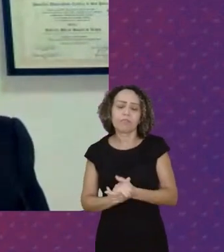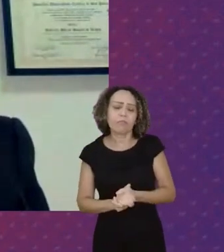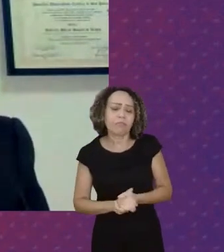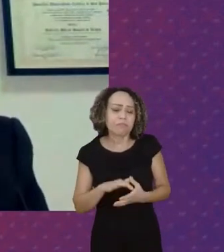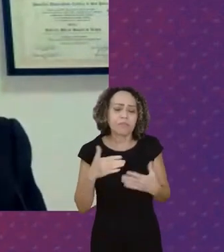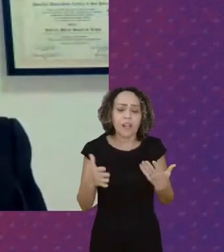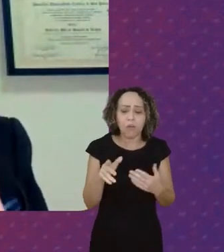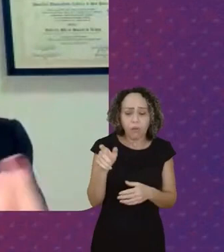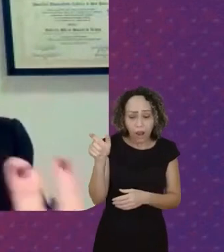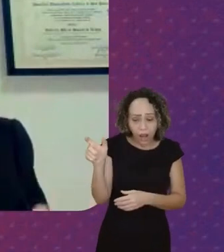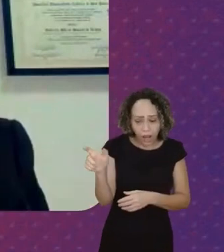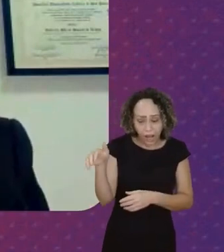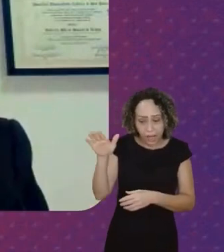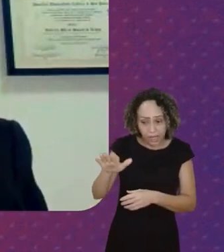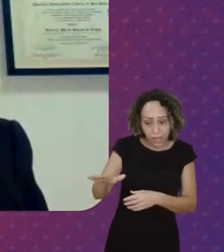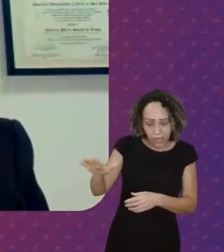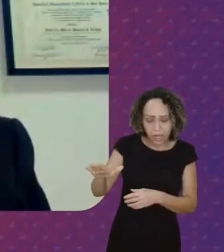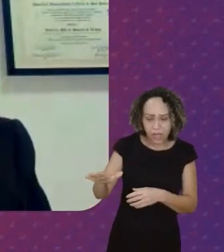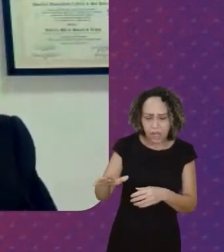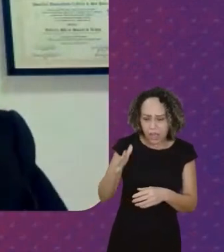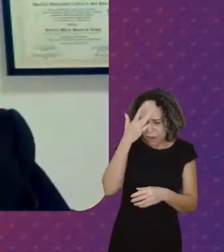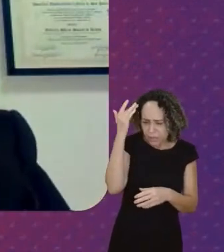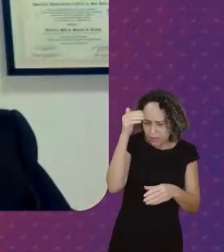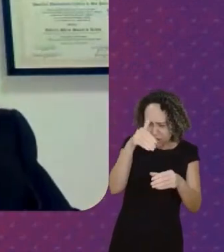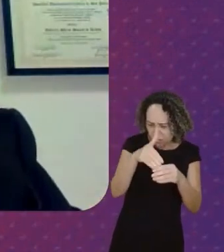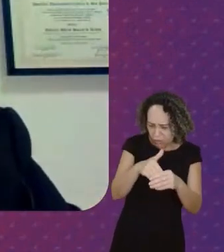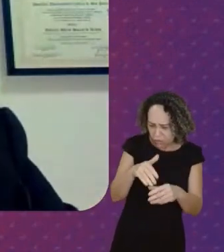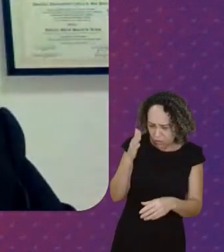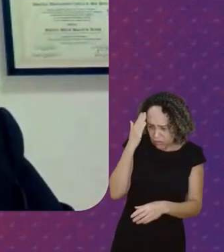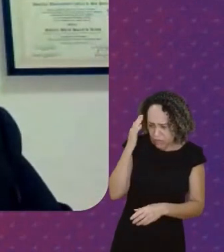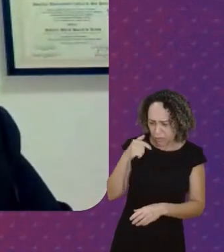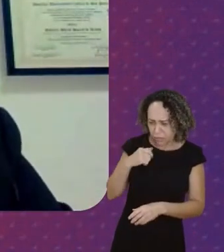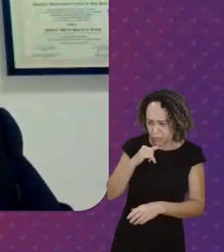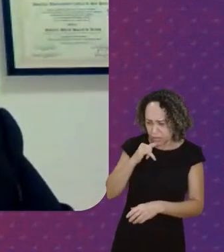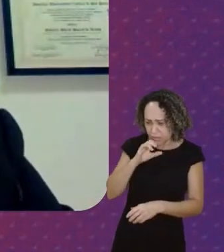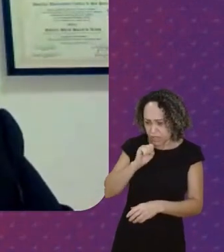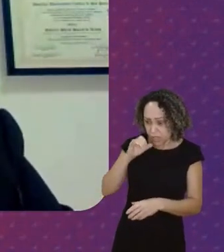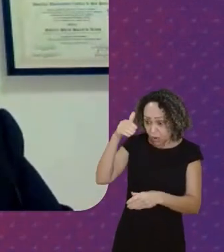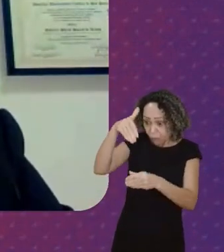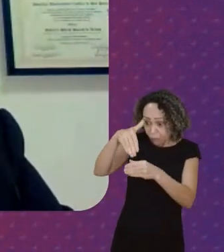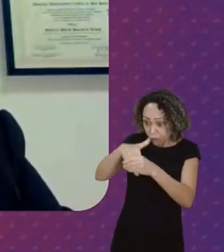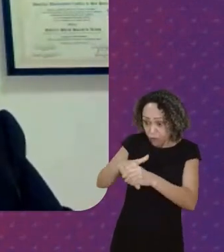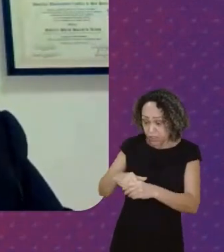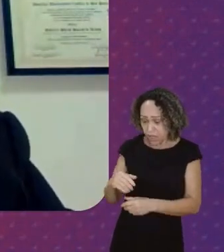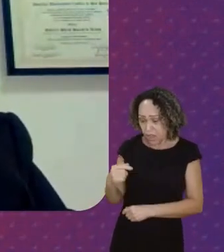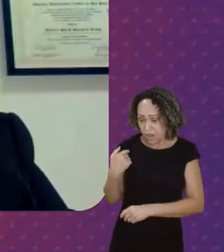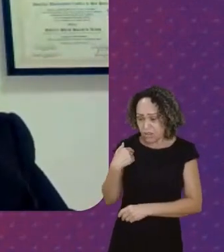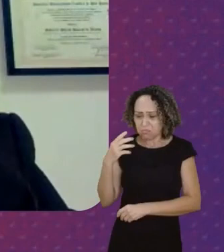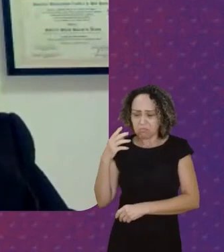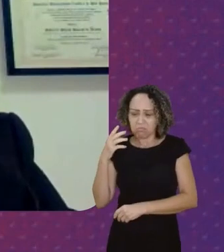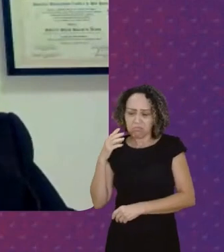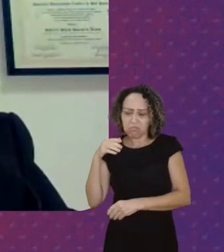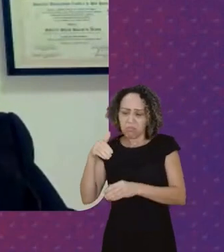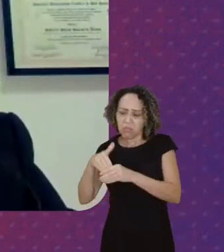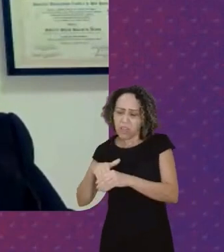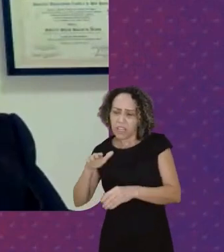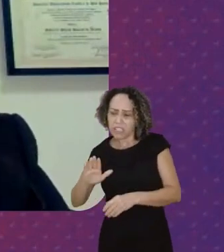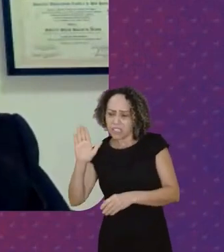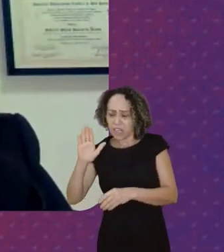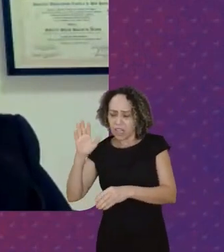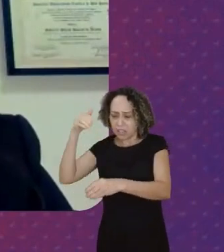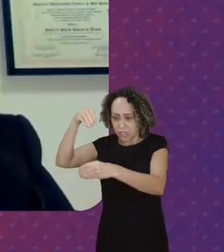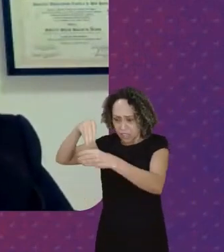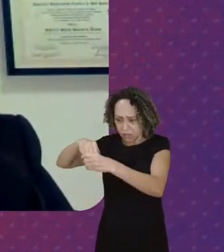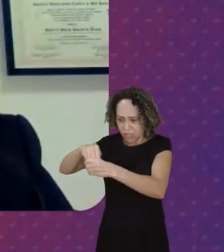o eleitor, porque o eleitor e a eleitora vai saber, olha, se eu votar em candidatas e candidatos que pertencem a essa